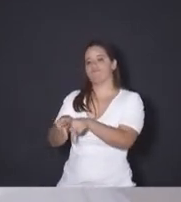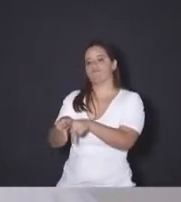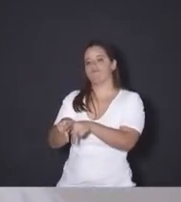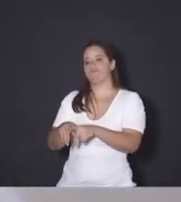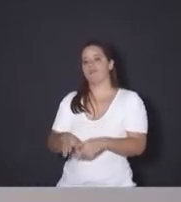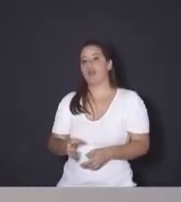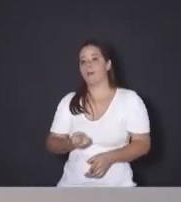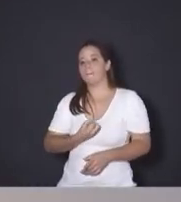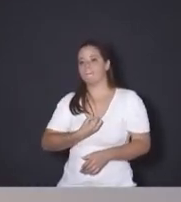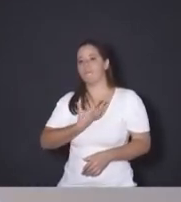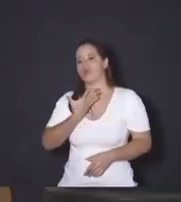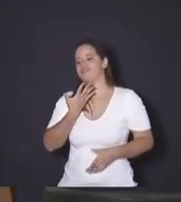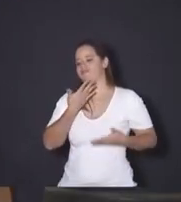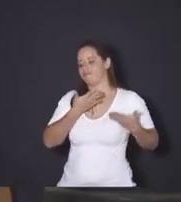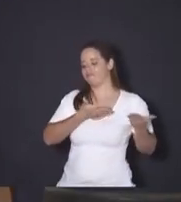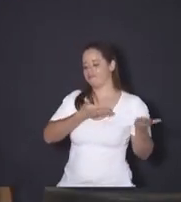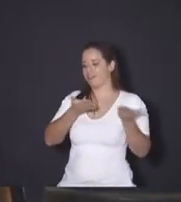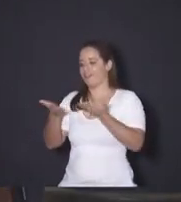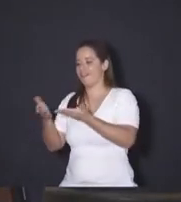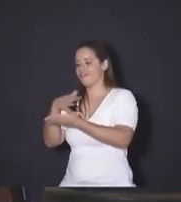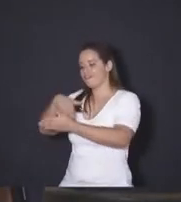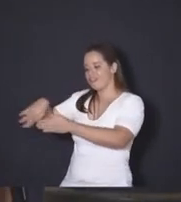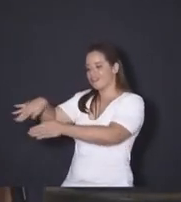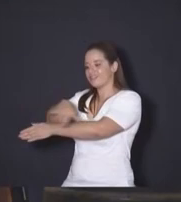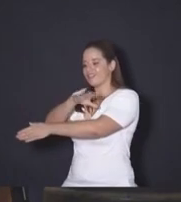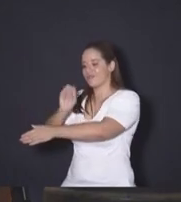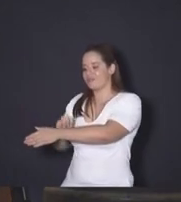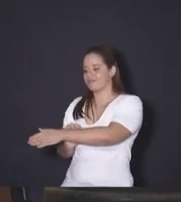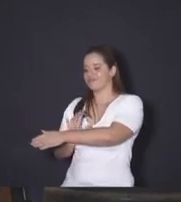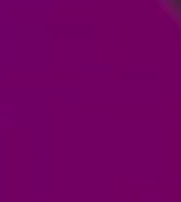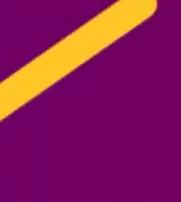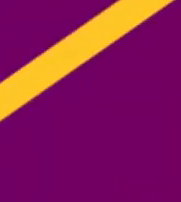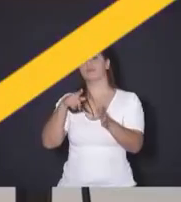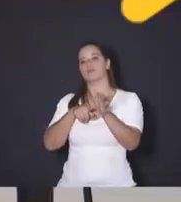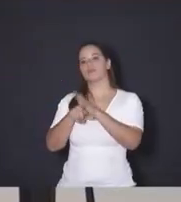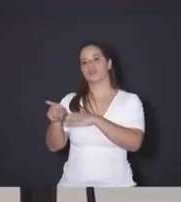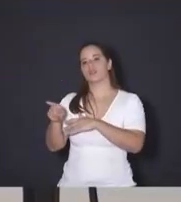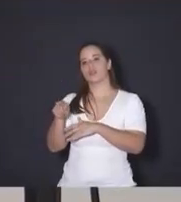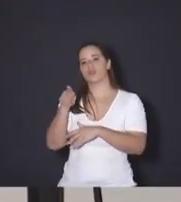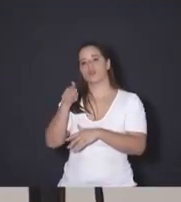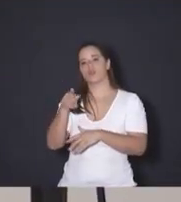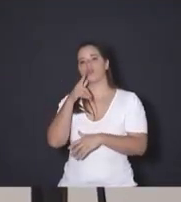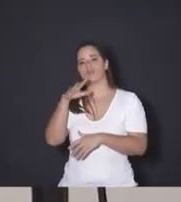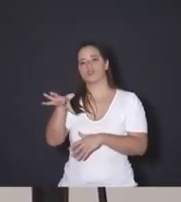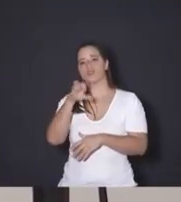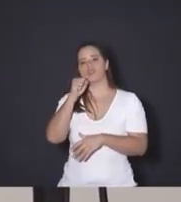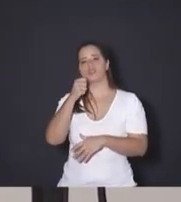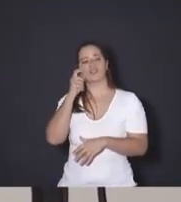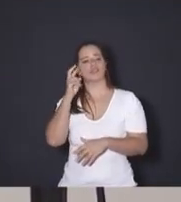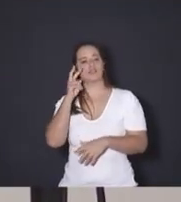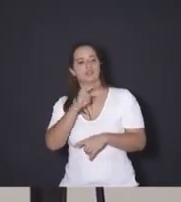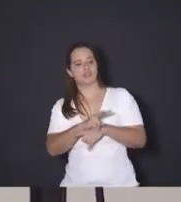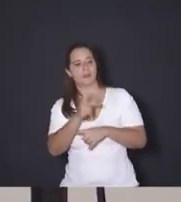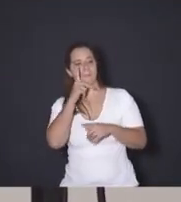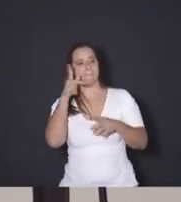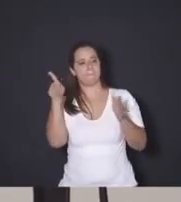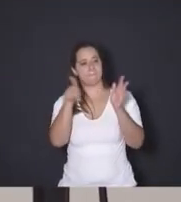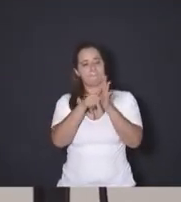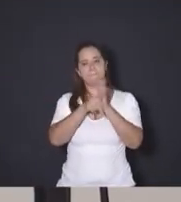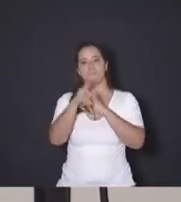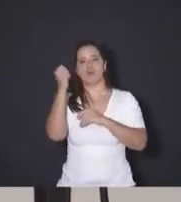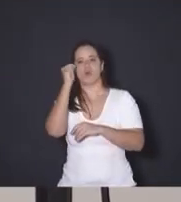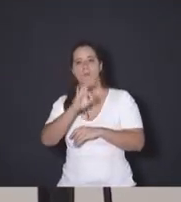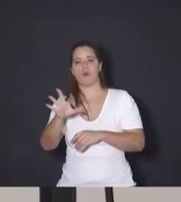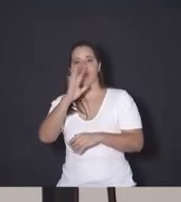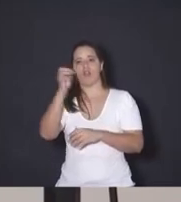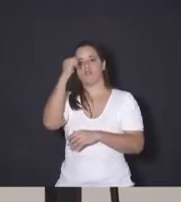a poesia que passa na rua nem a poesia que passa e transforma né você vê um resgate da estética afro brasileira como também